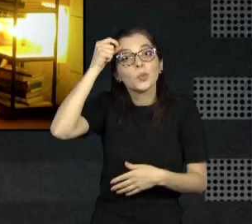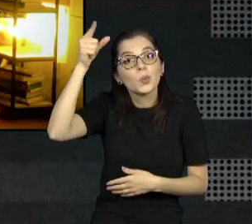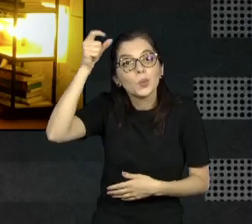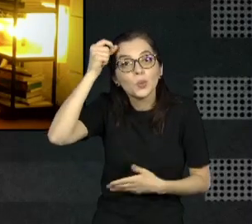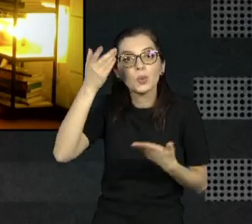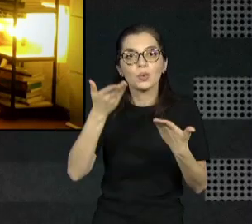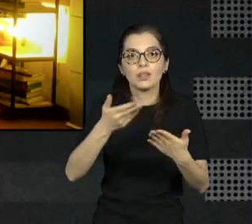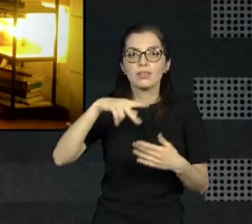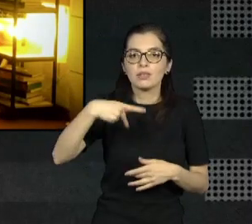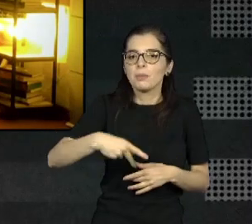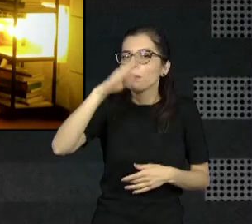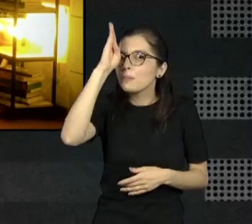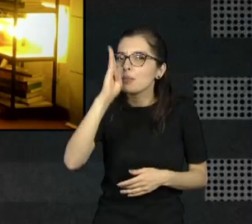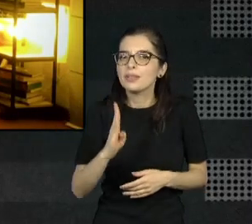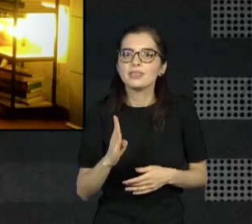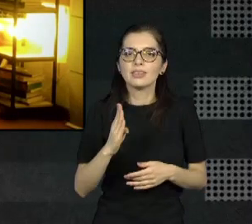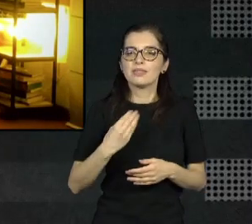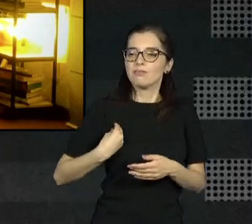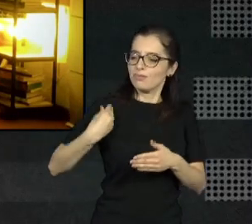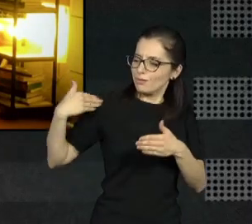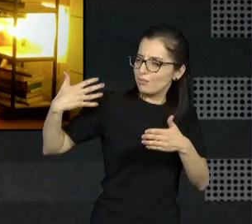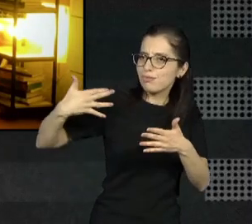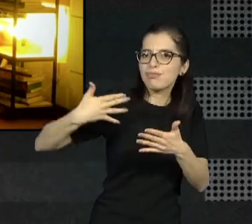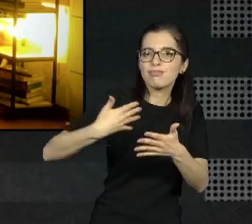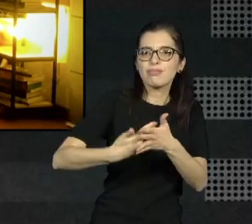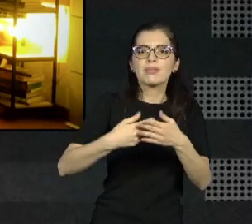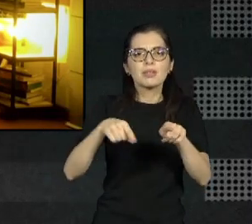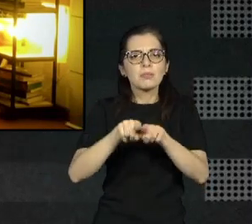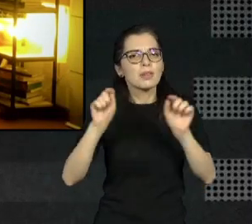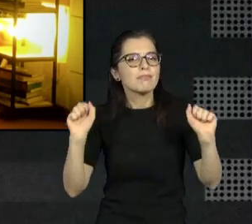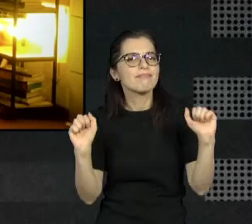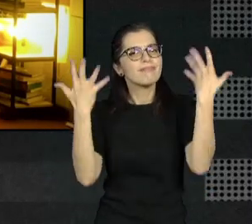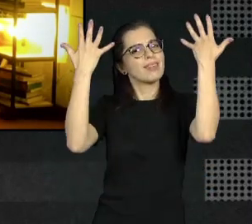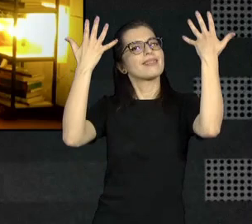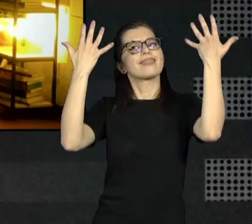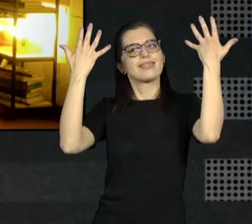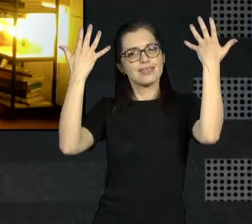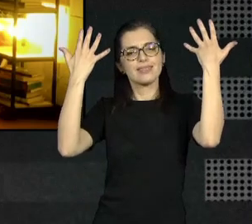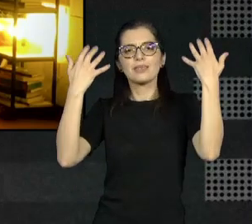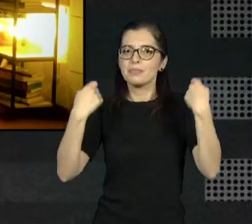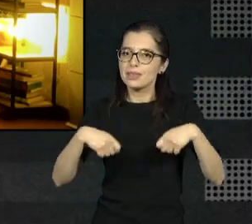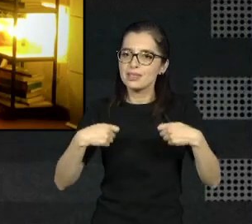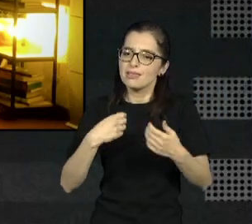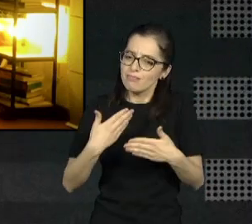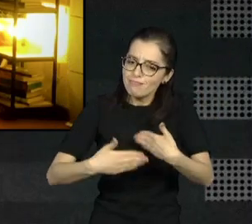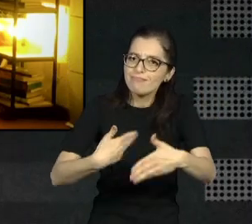ser viva e tem que ser celebrada. E continue sempre a